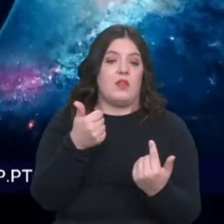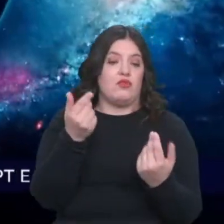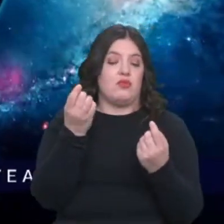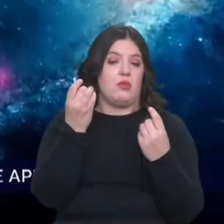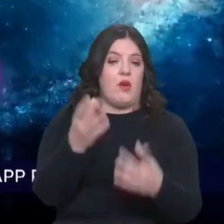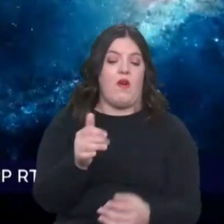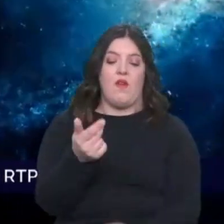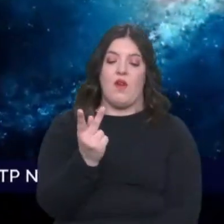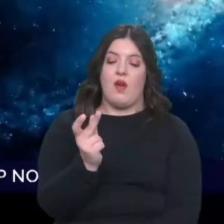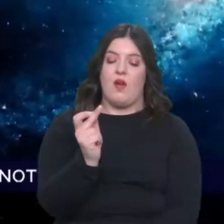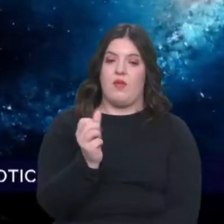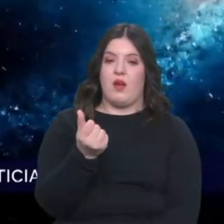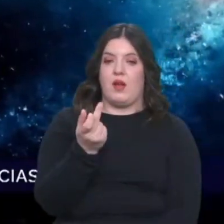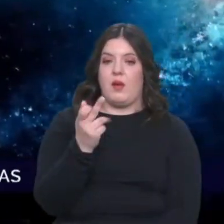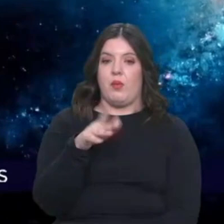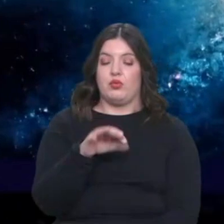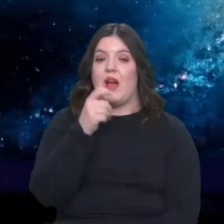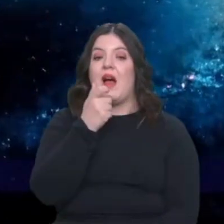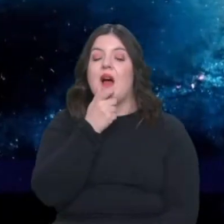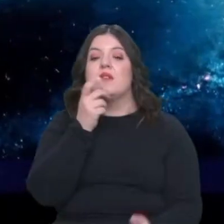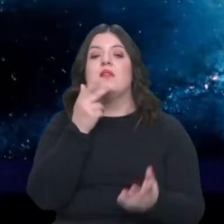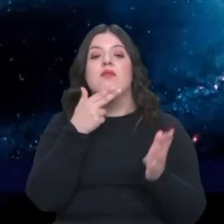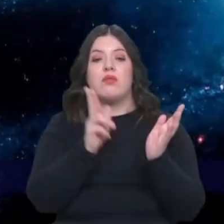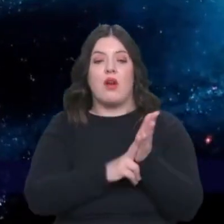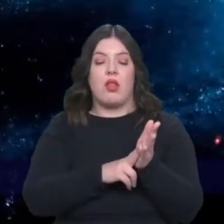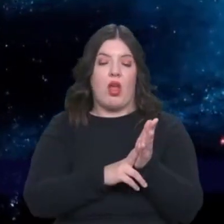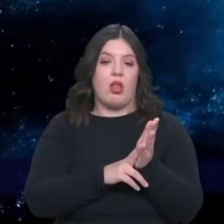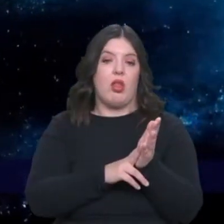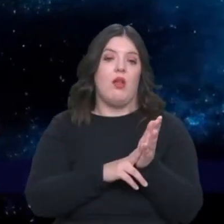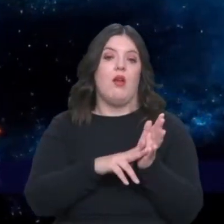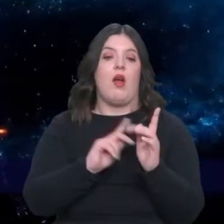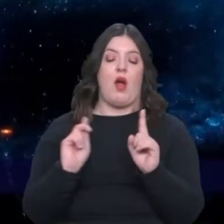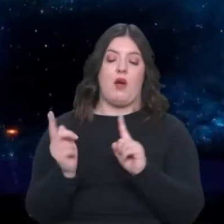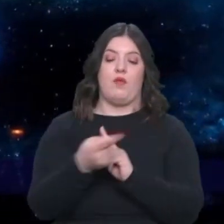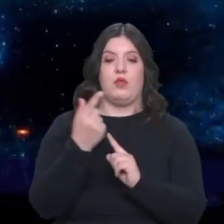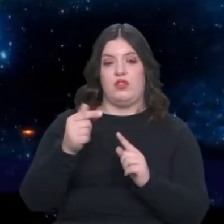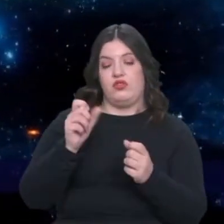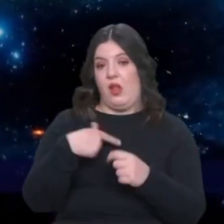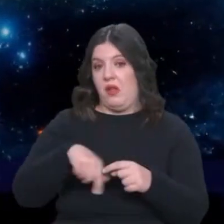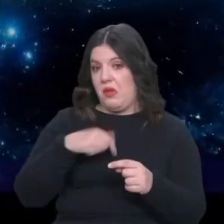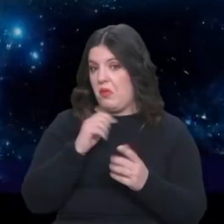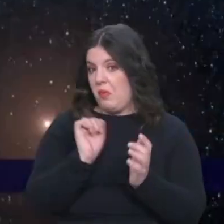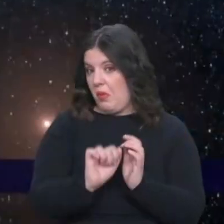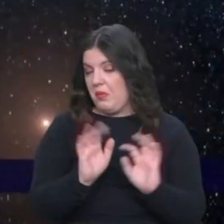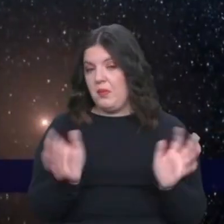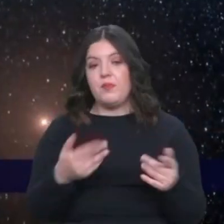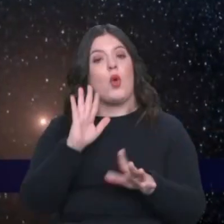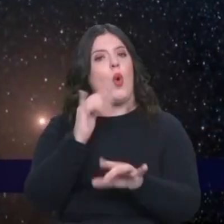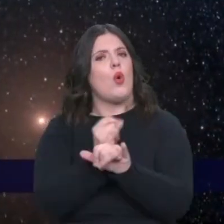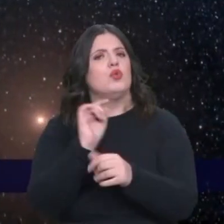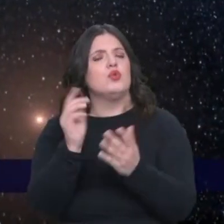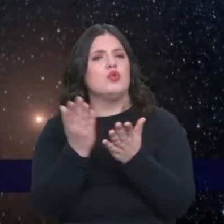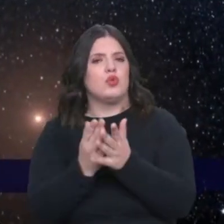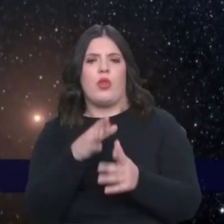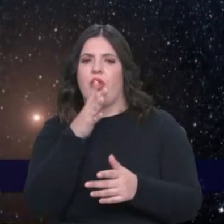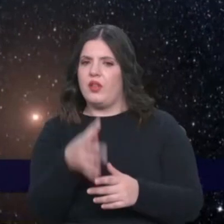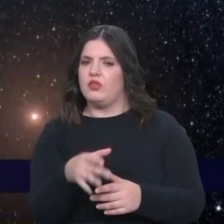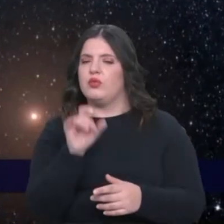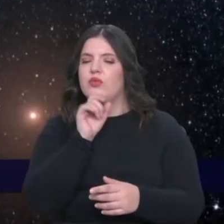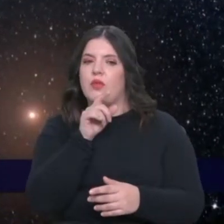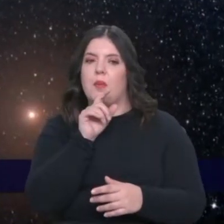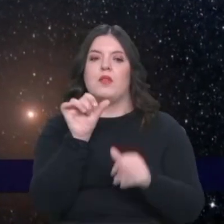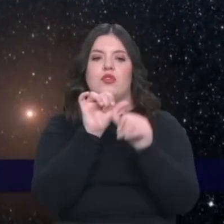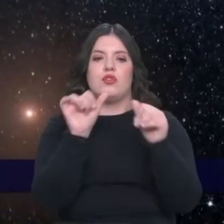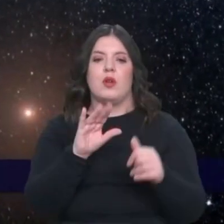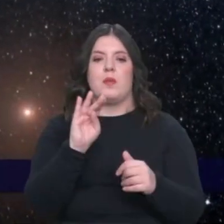serem verdade, já não são vagabundos, orbitam a nossa própria estrela. Mas um outro estudo diz-nos que, eventualmente, o nosso Sistema Solar